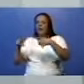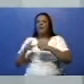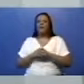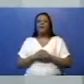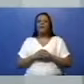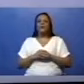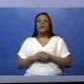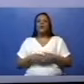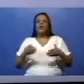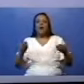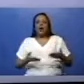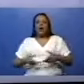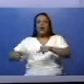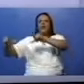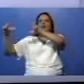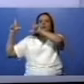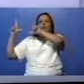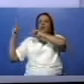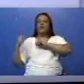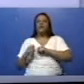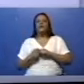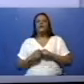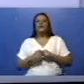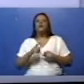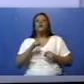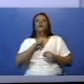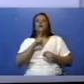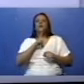Agora, nessa segunda imagem. Eu tenho aí,